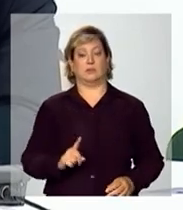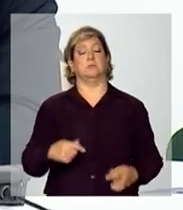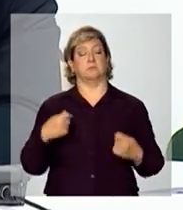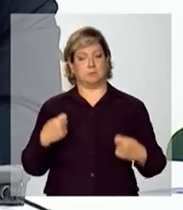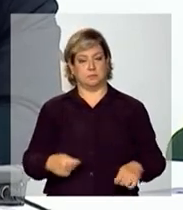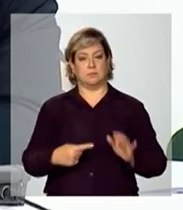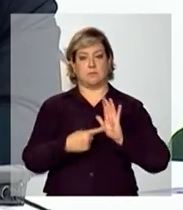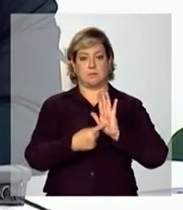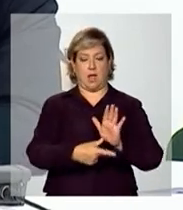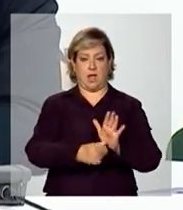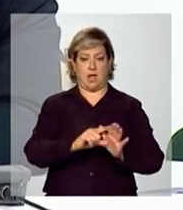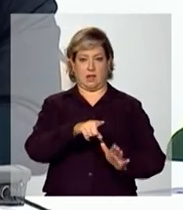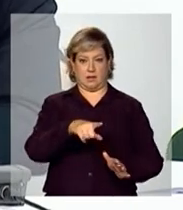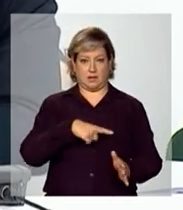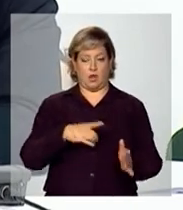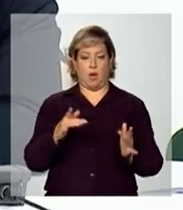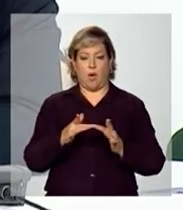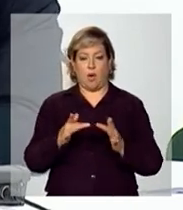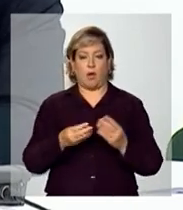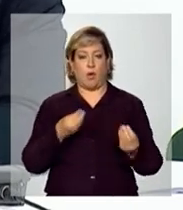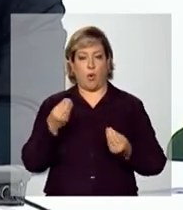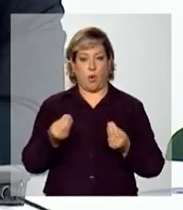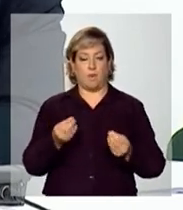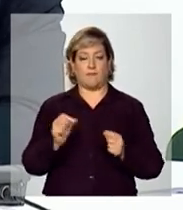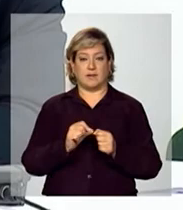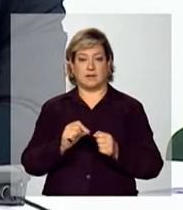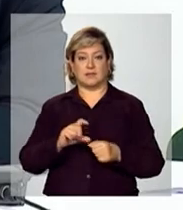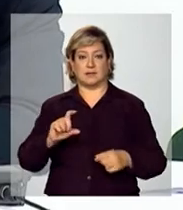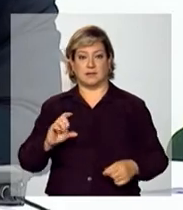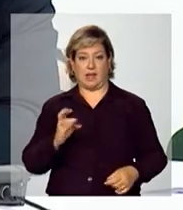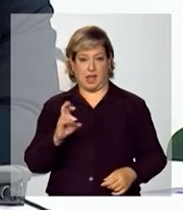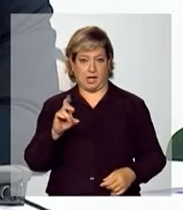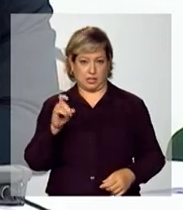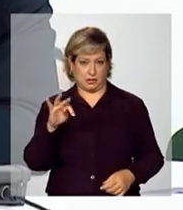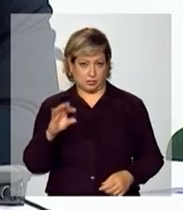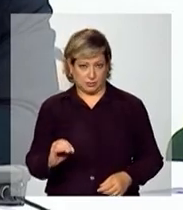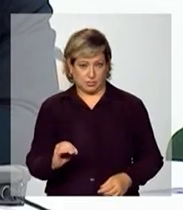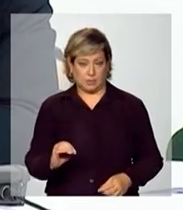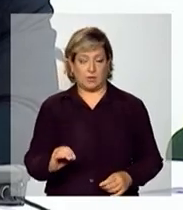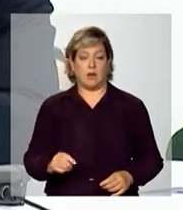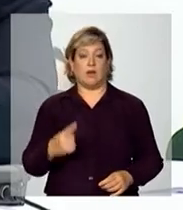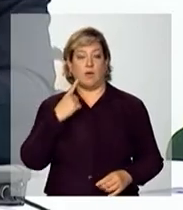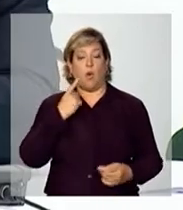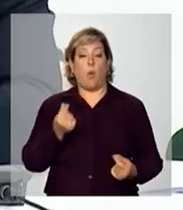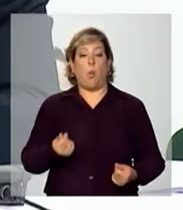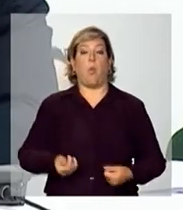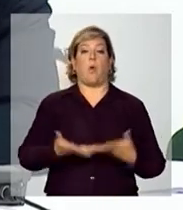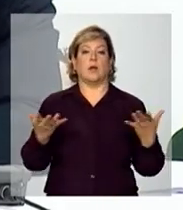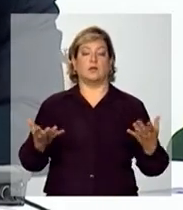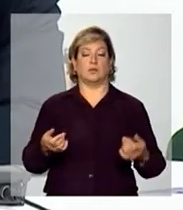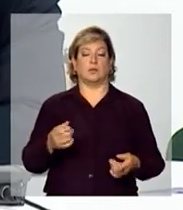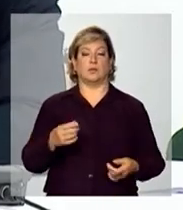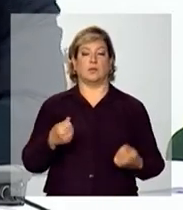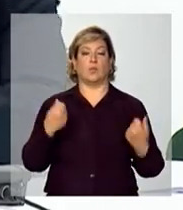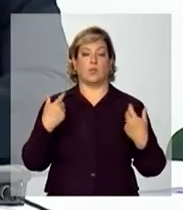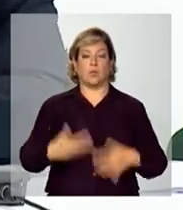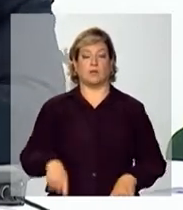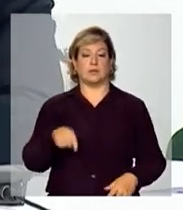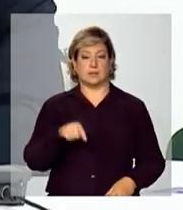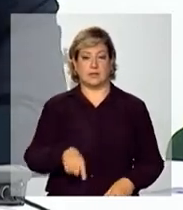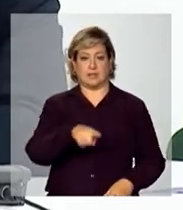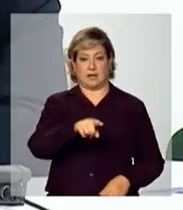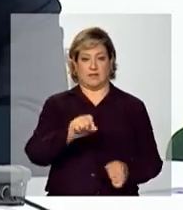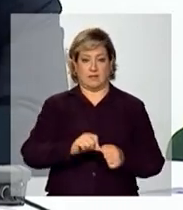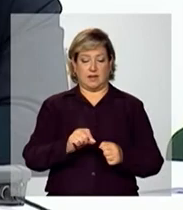contato Inicial que ele está tendo para fazer uma operação de crédito quanto custa de fato esse essa operação que ele tá fazendo como